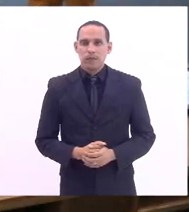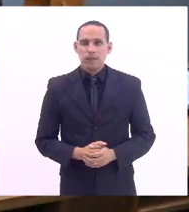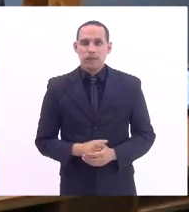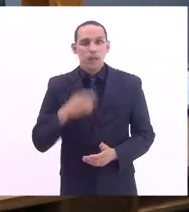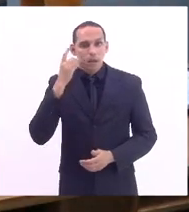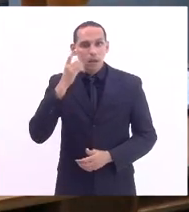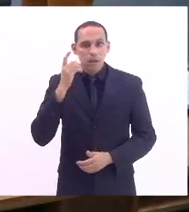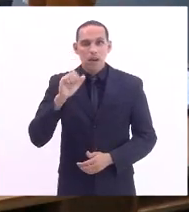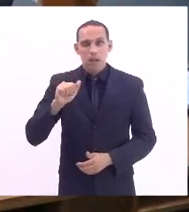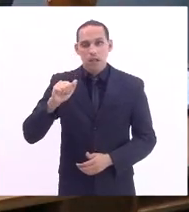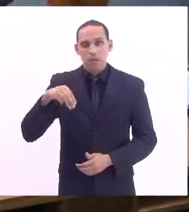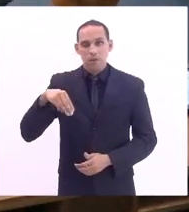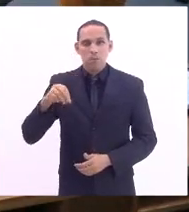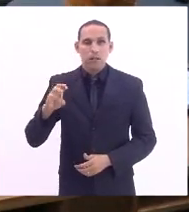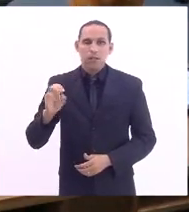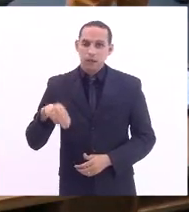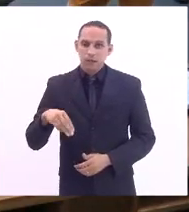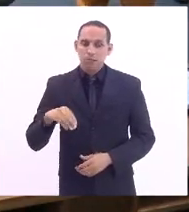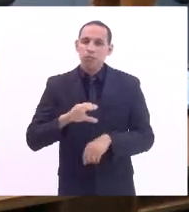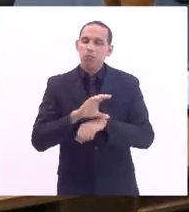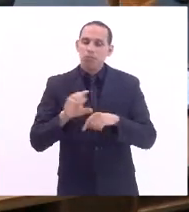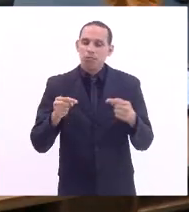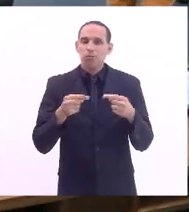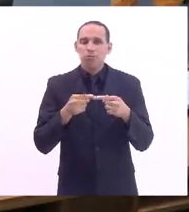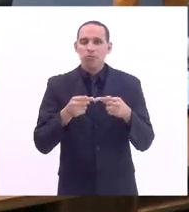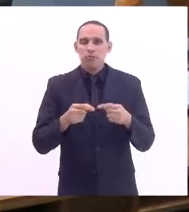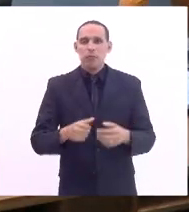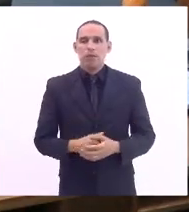Deputado Rodrigo Amorim. Pela constitucionalidade, presidente.